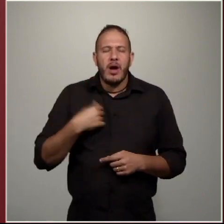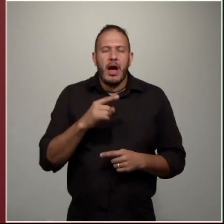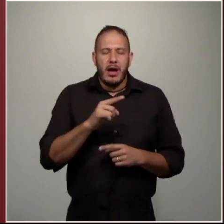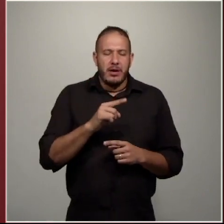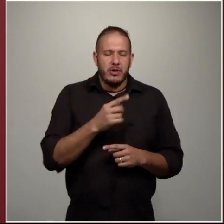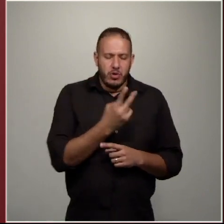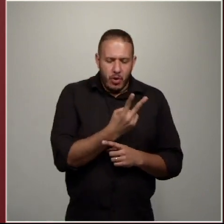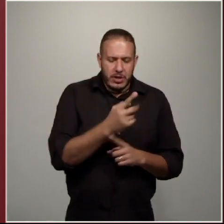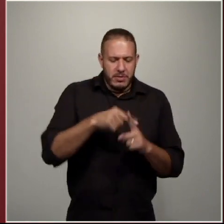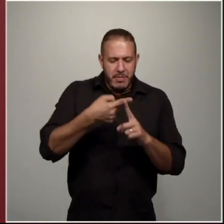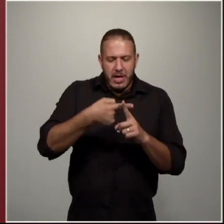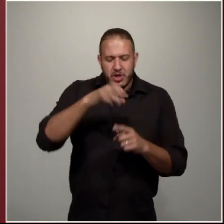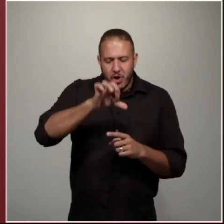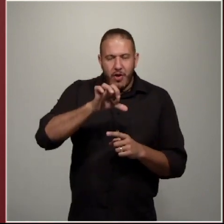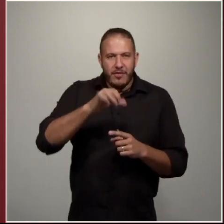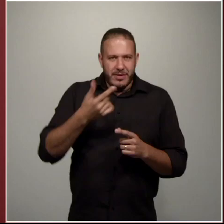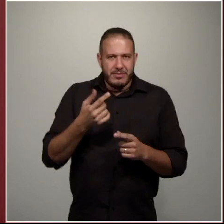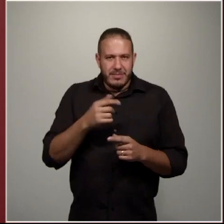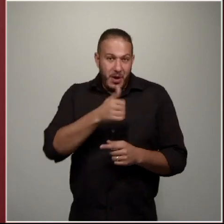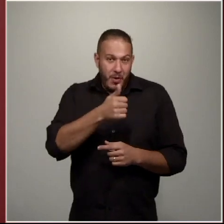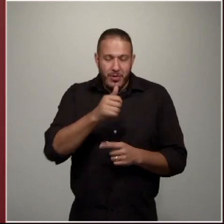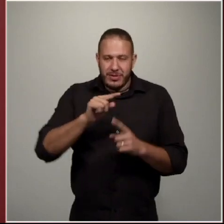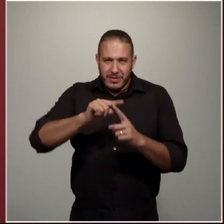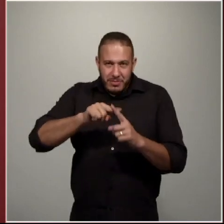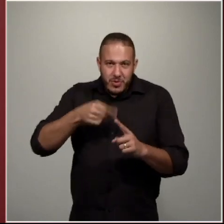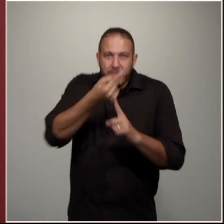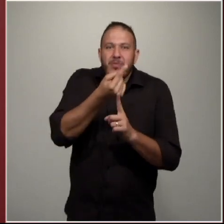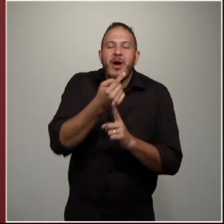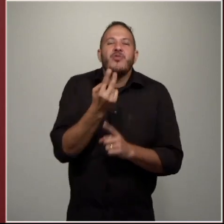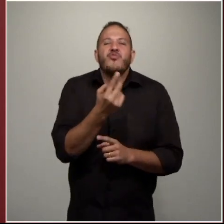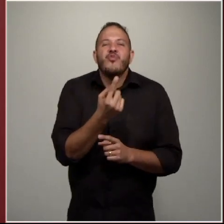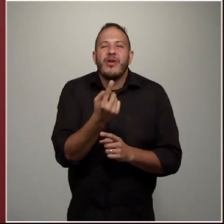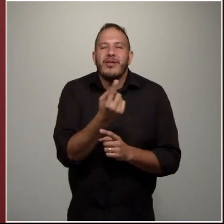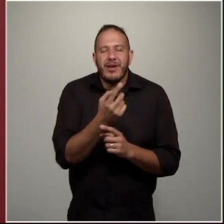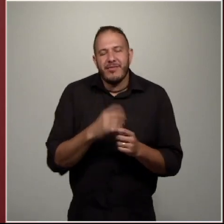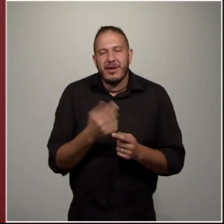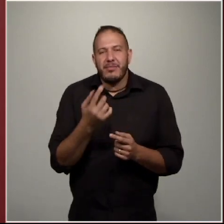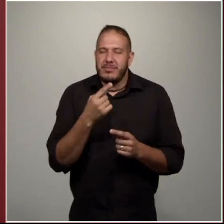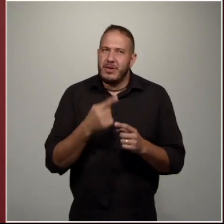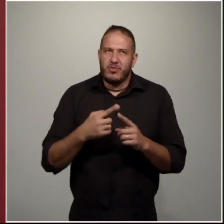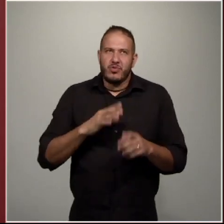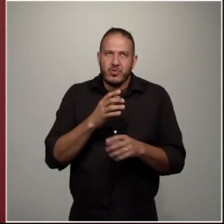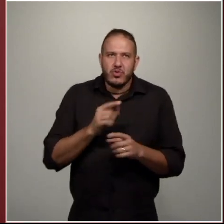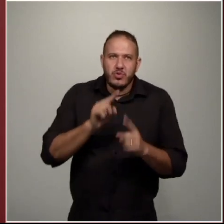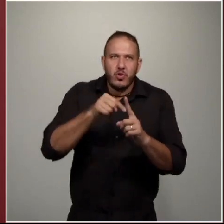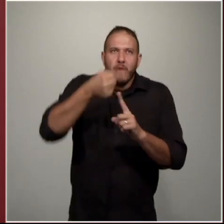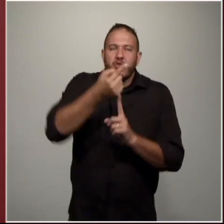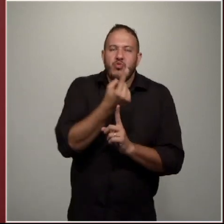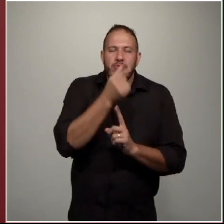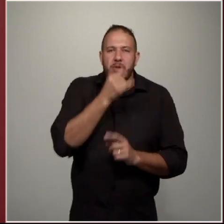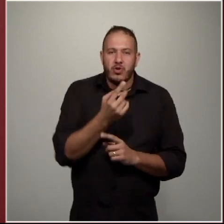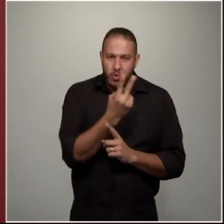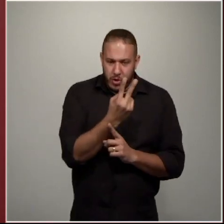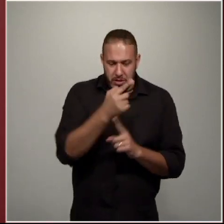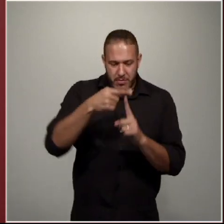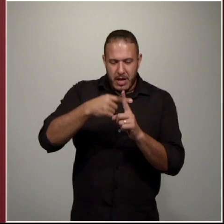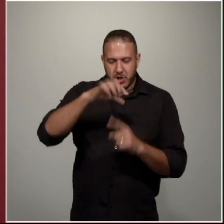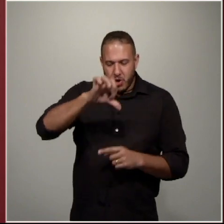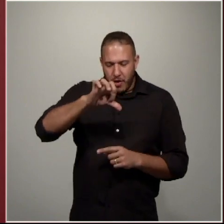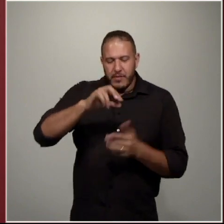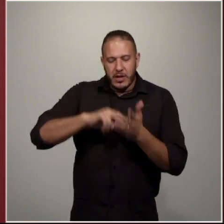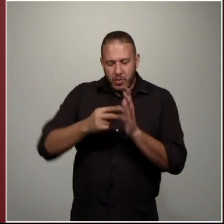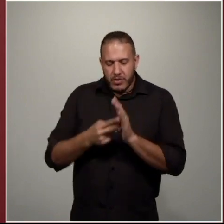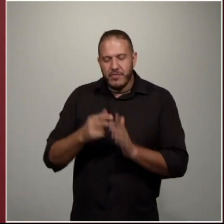1 é porque esse subir 11 não é quando não se está subindo 1 é porque dois mais nove é 11 unidades